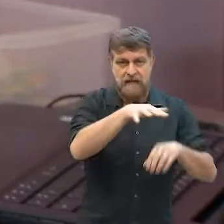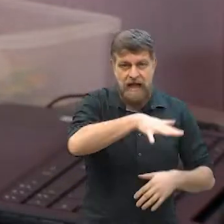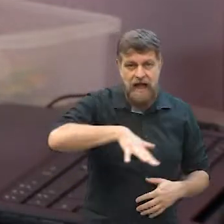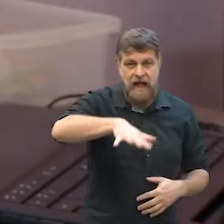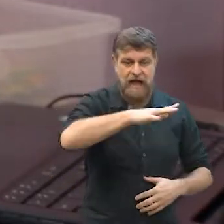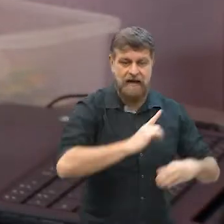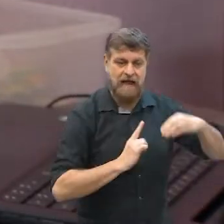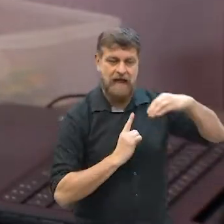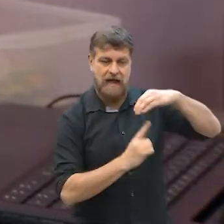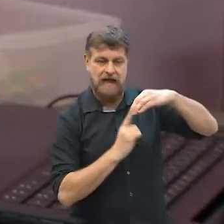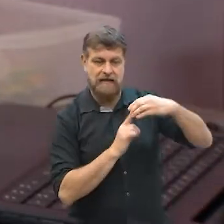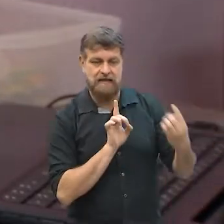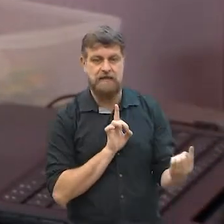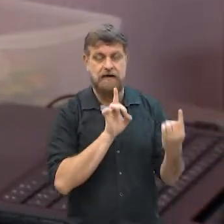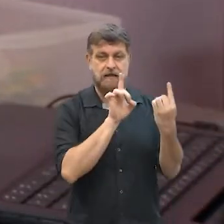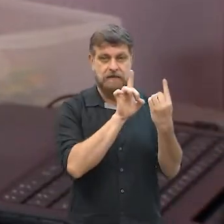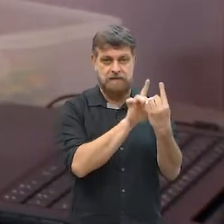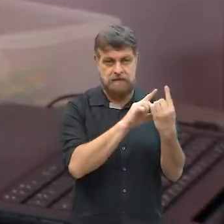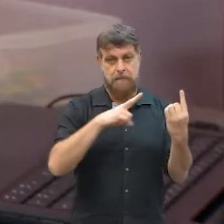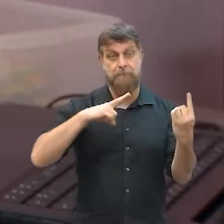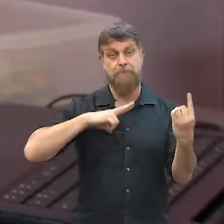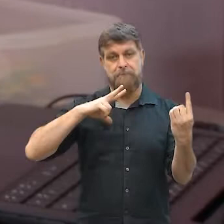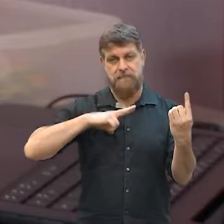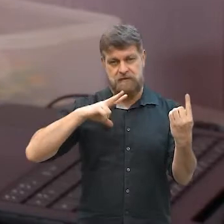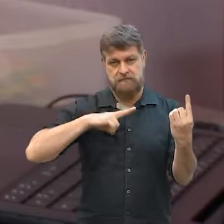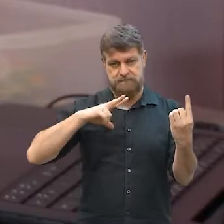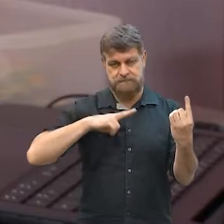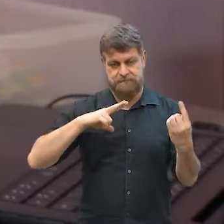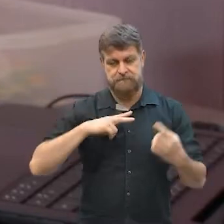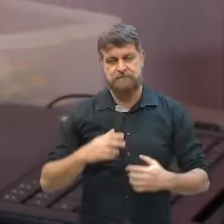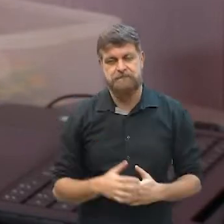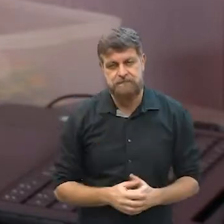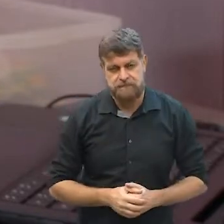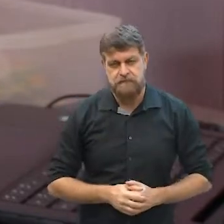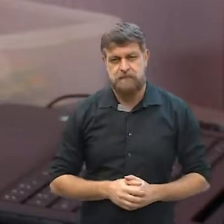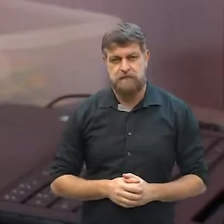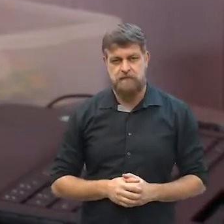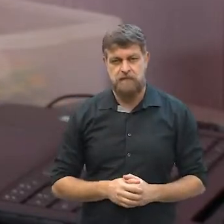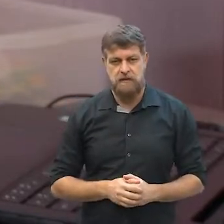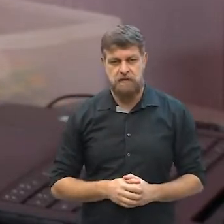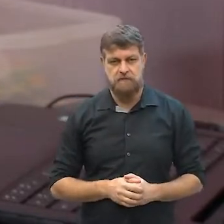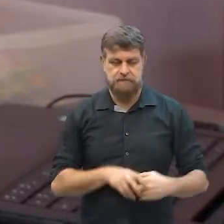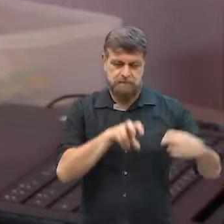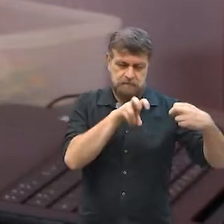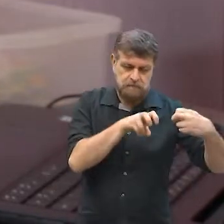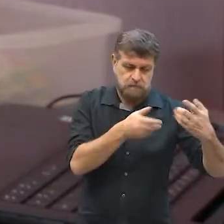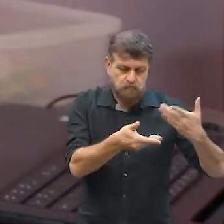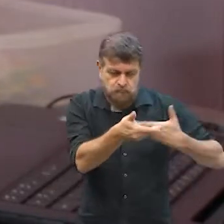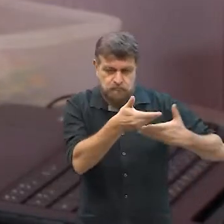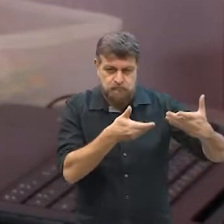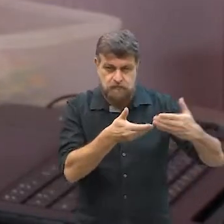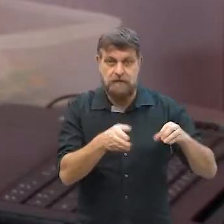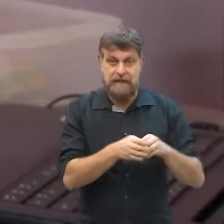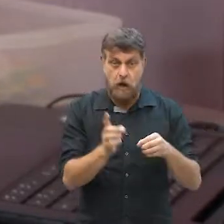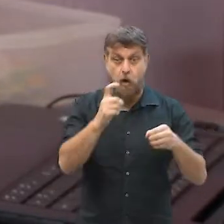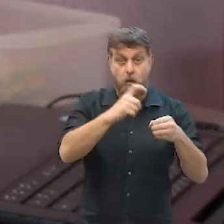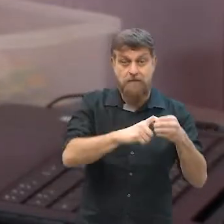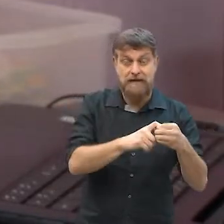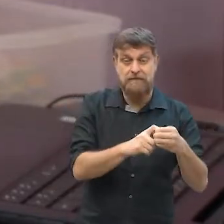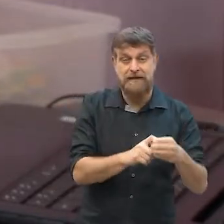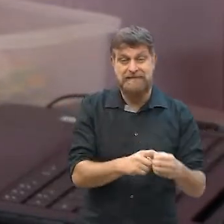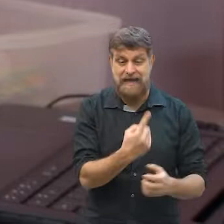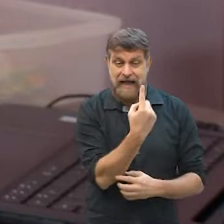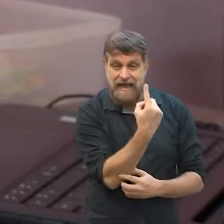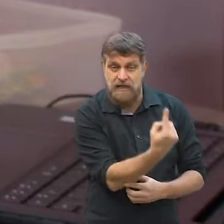de atendimento em consultório particular, convênio, mas individual,